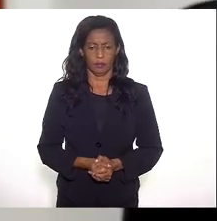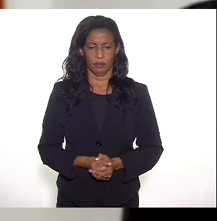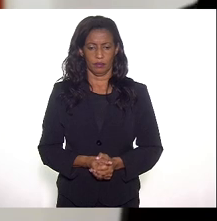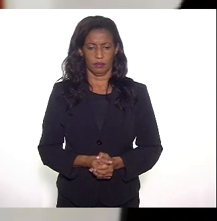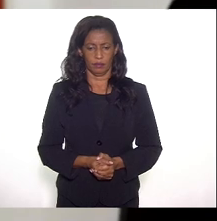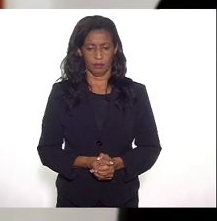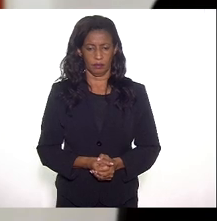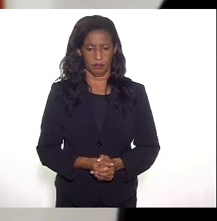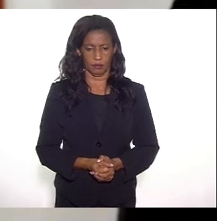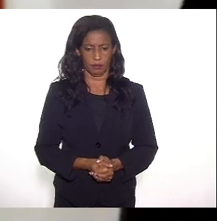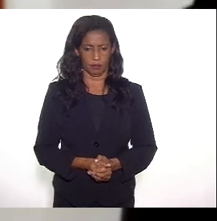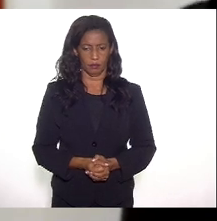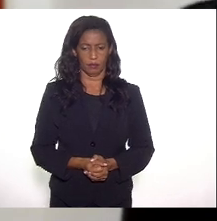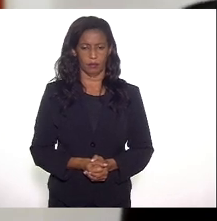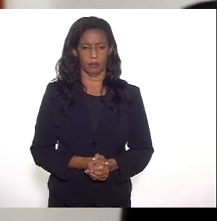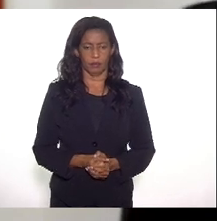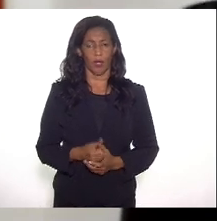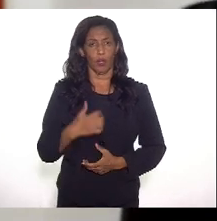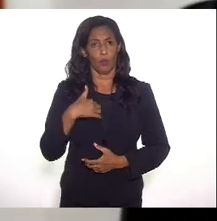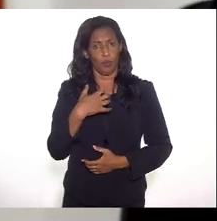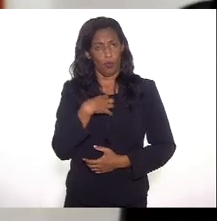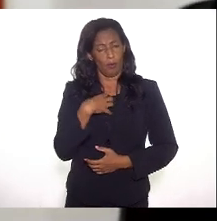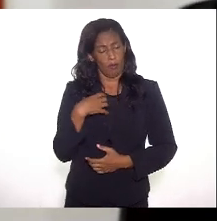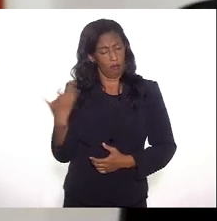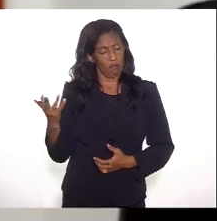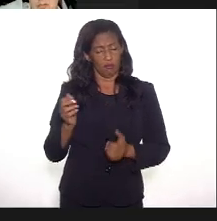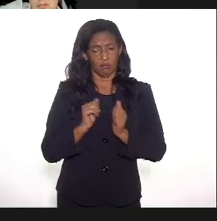mim, caminha nesse sentido. Deputada Tia Ju.